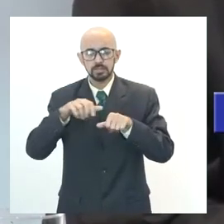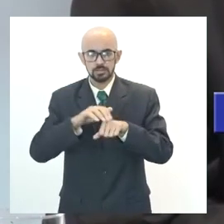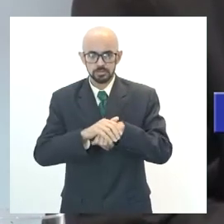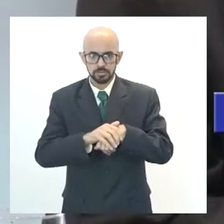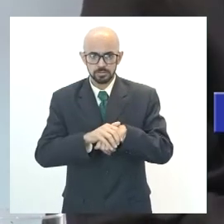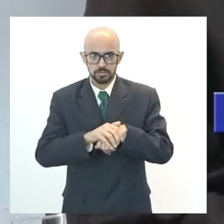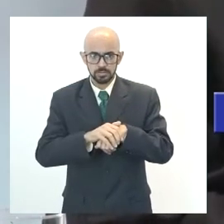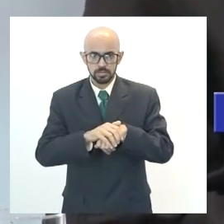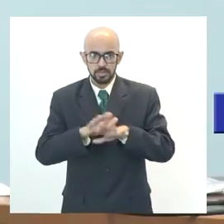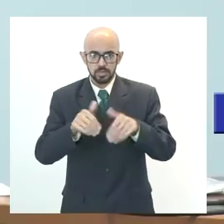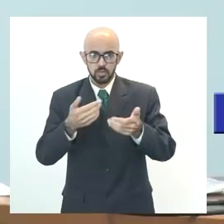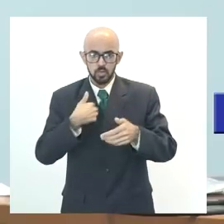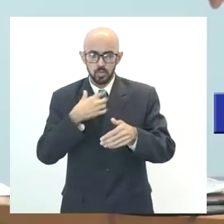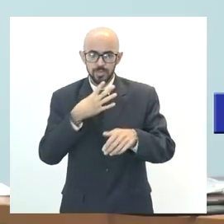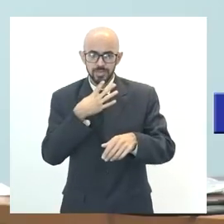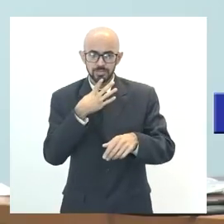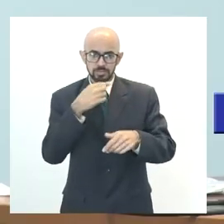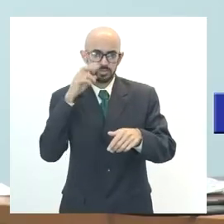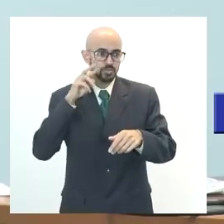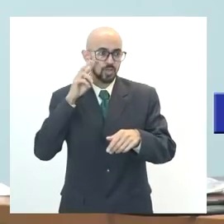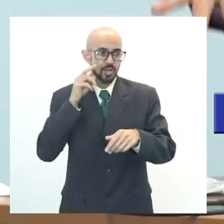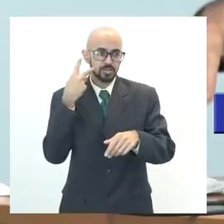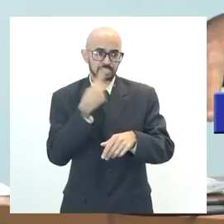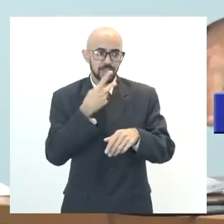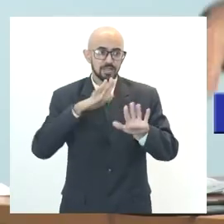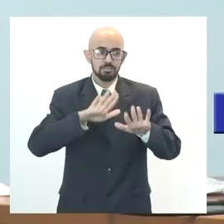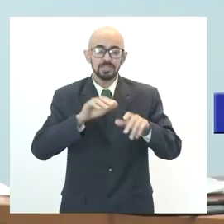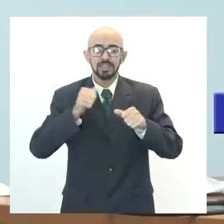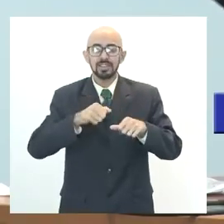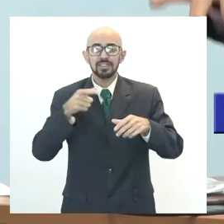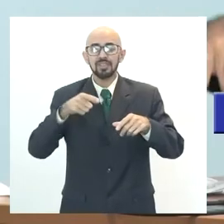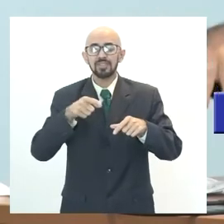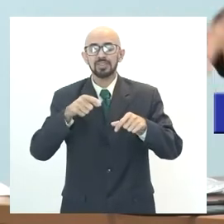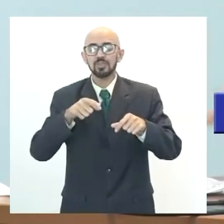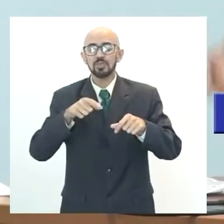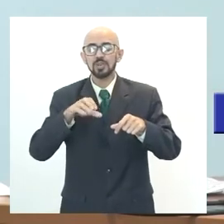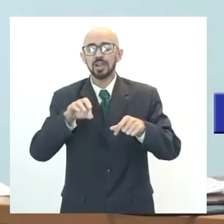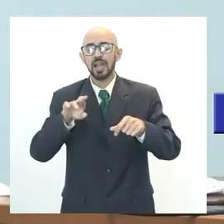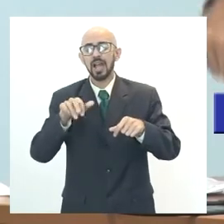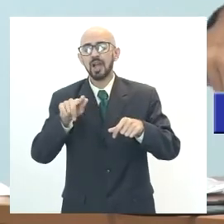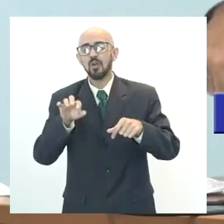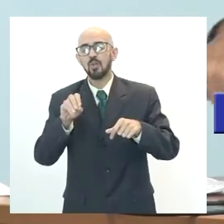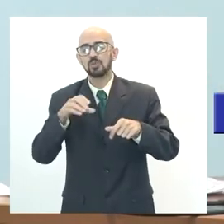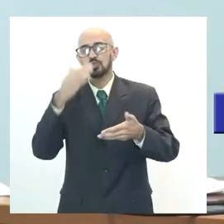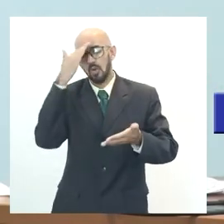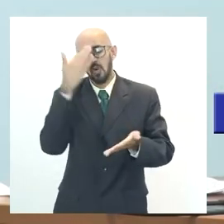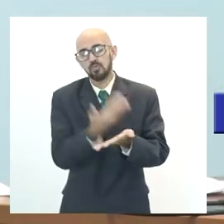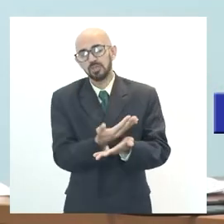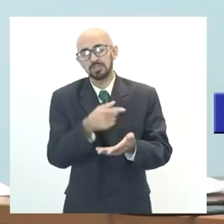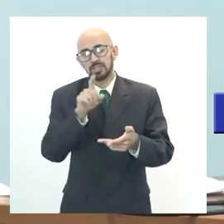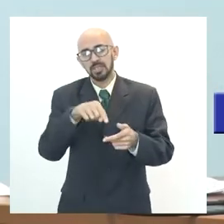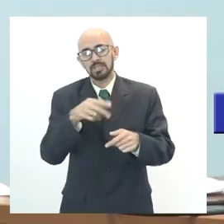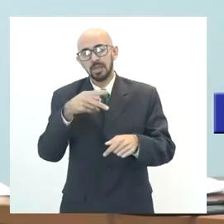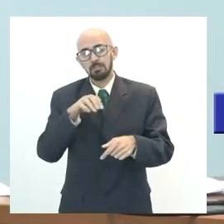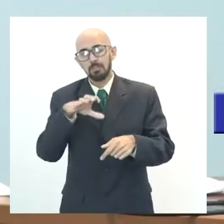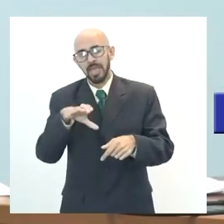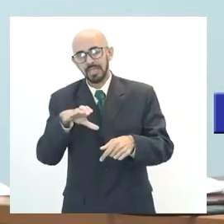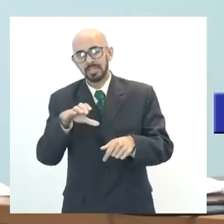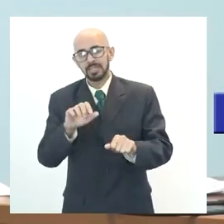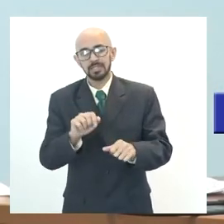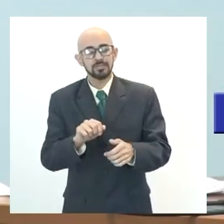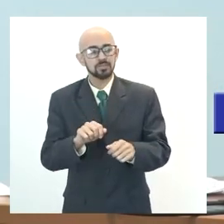cortado com essa história dela mas ela tava ali um cargo em comissão Cargo em confiança que esta Tec vai